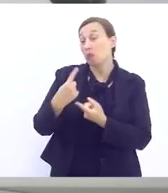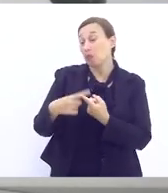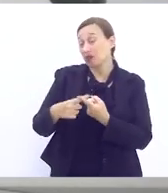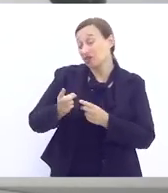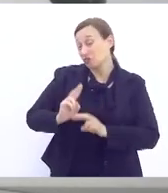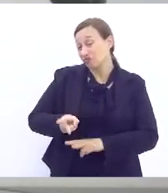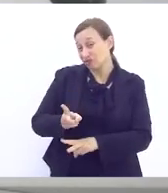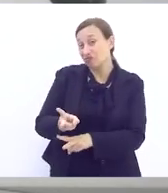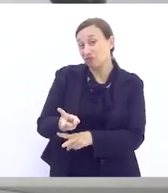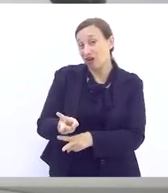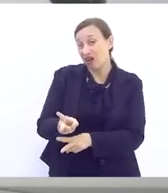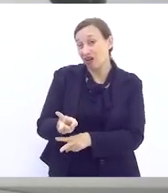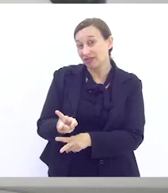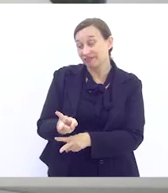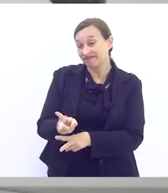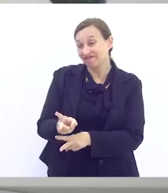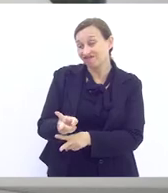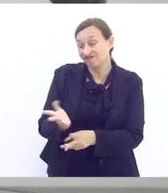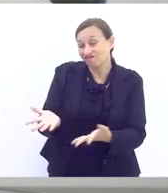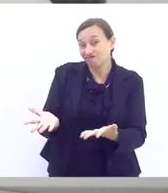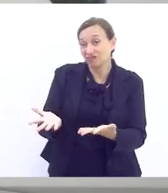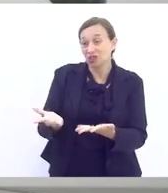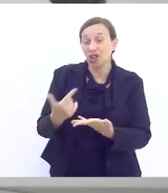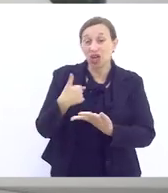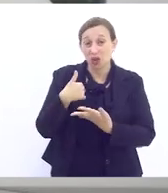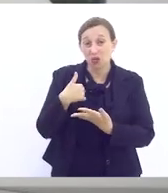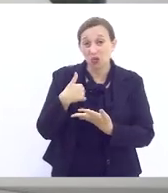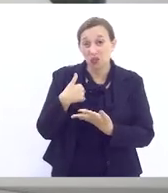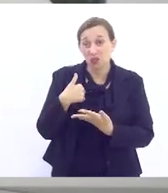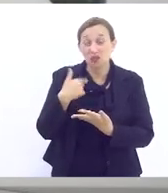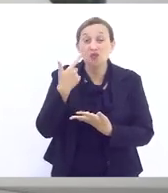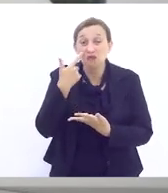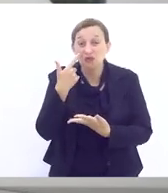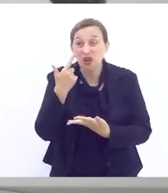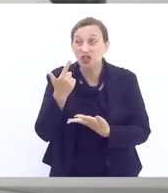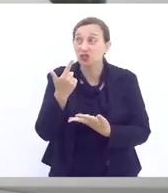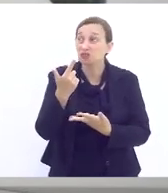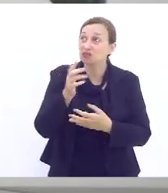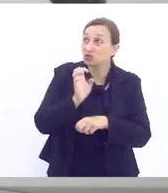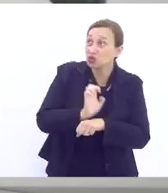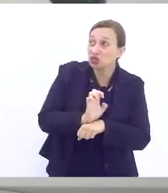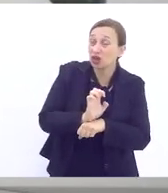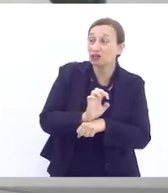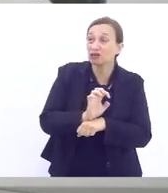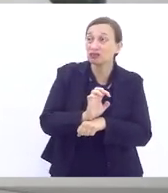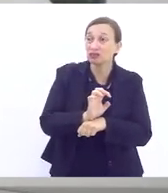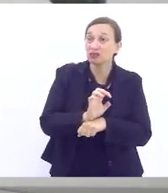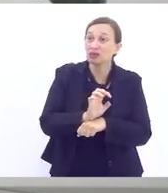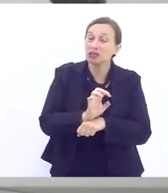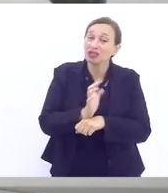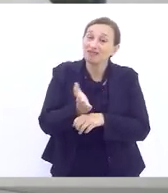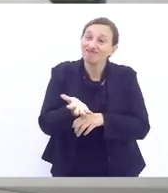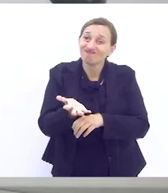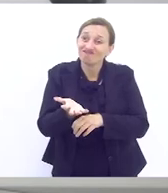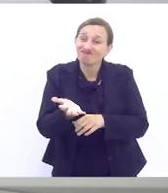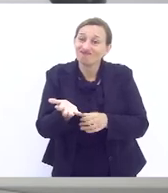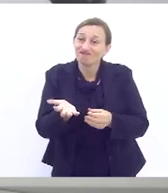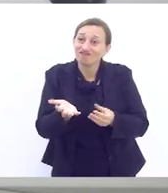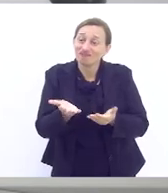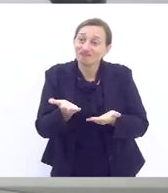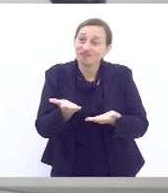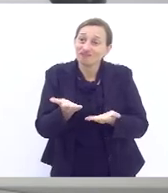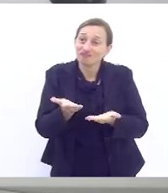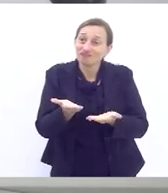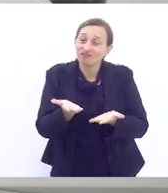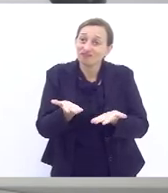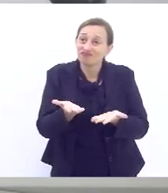do jeito que tá eu eu vejo que o estado tende a acabar com